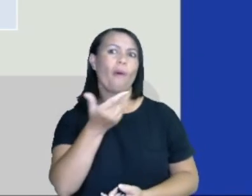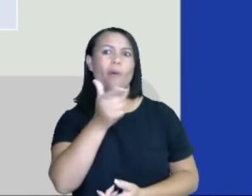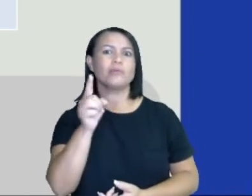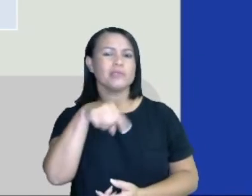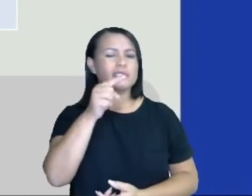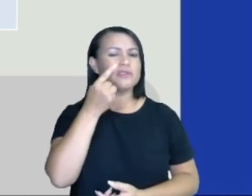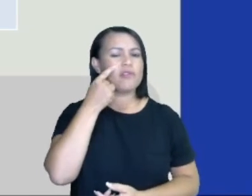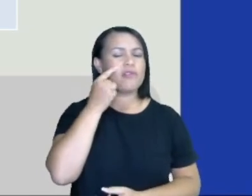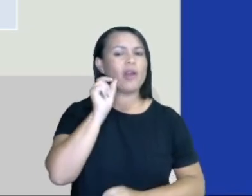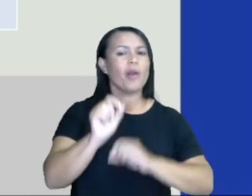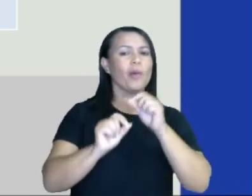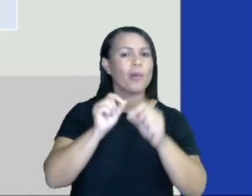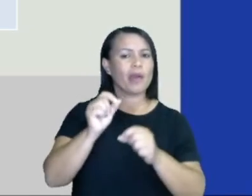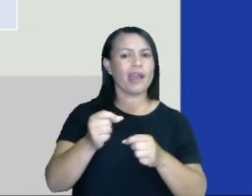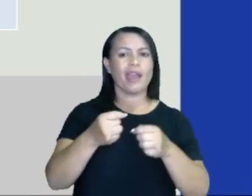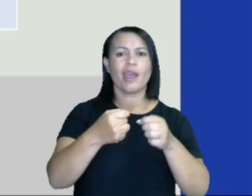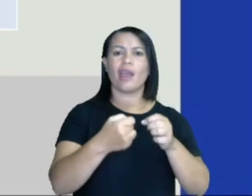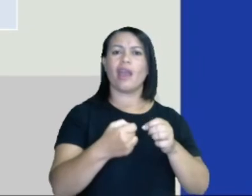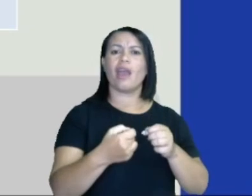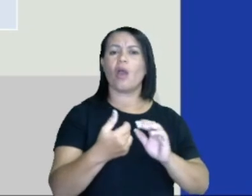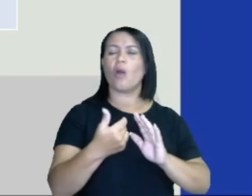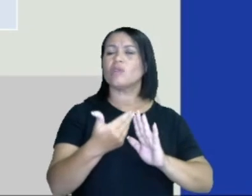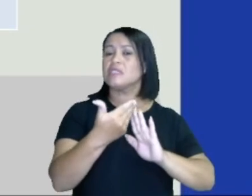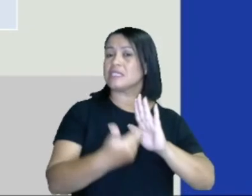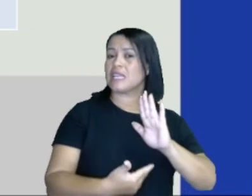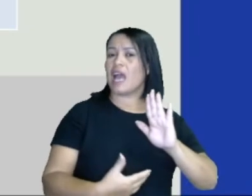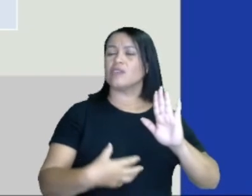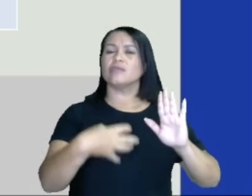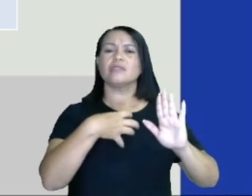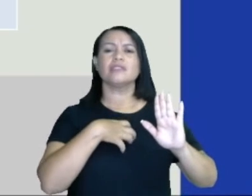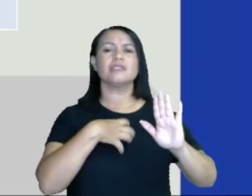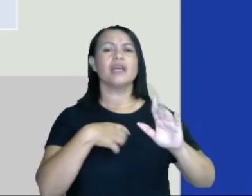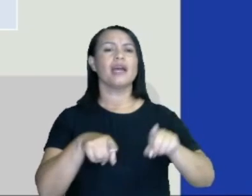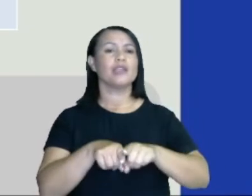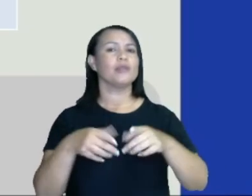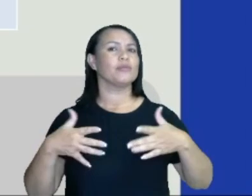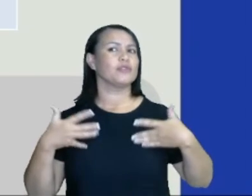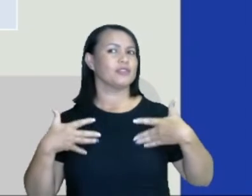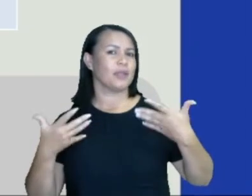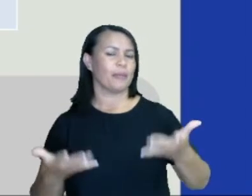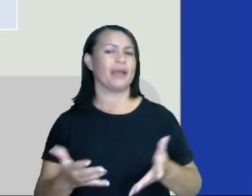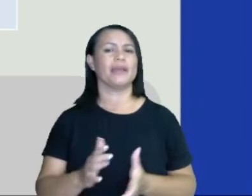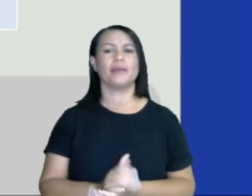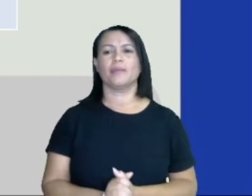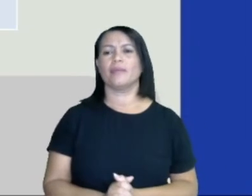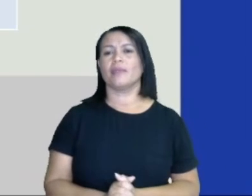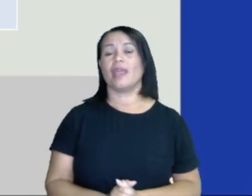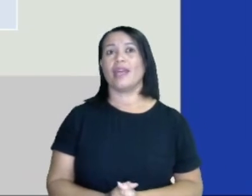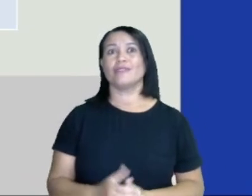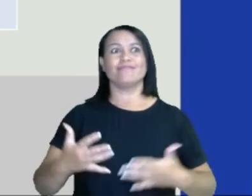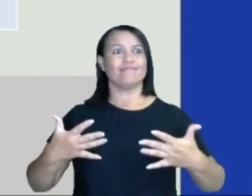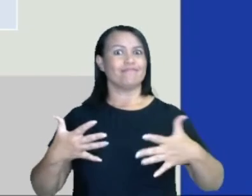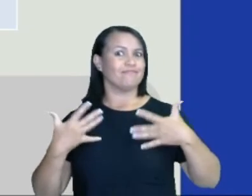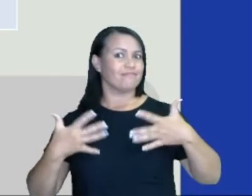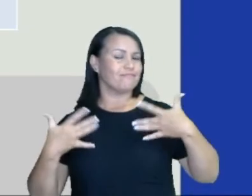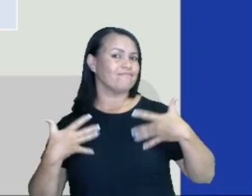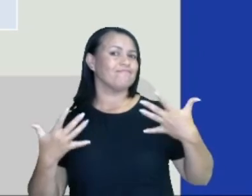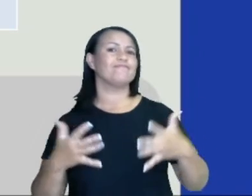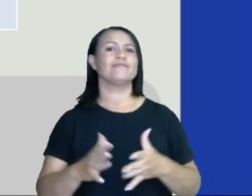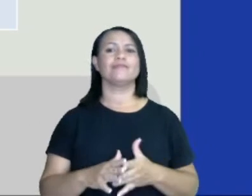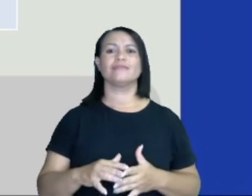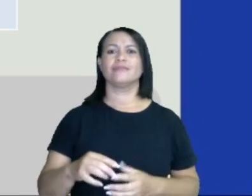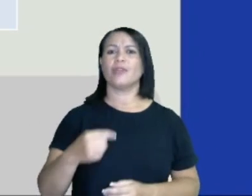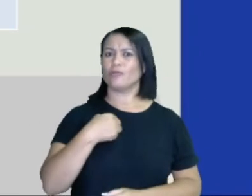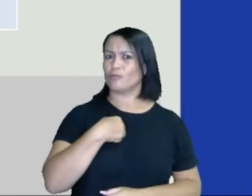ver esses estados de ânimo, né, esses sentimentos em uso. Estou muito feliz.